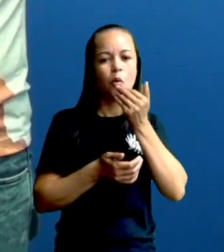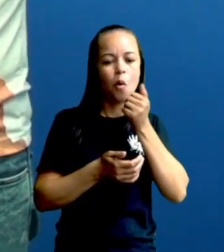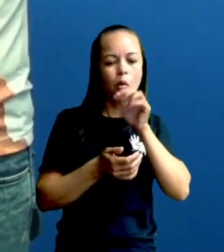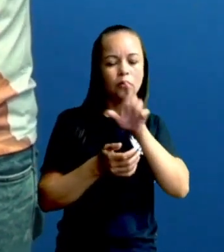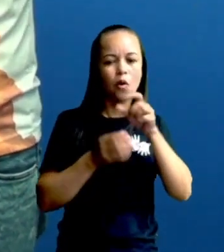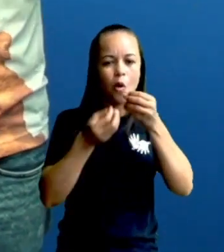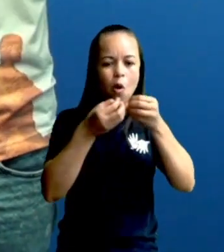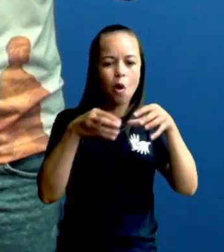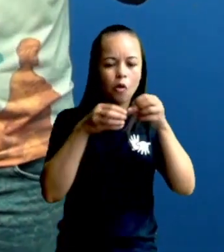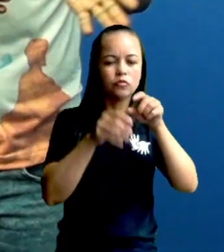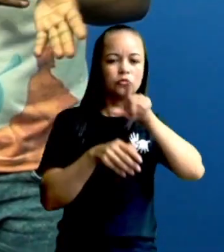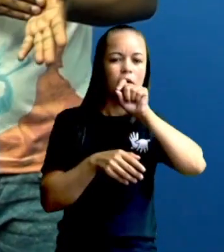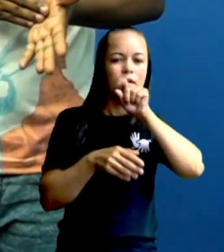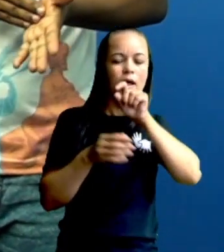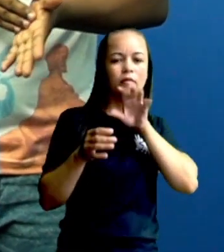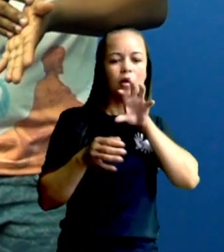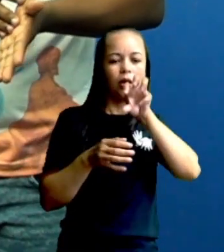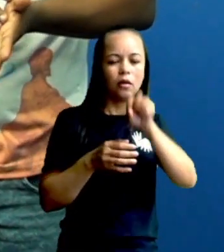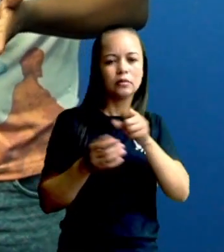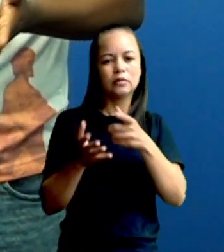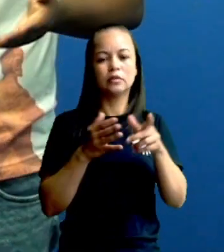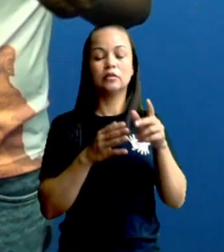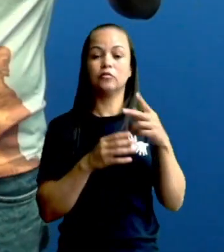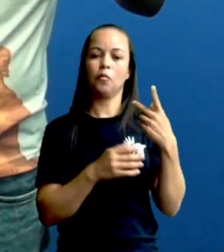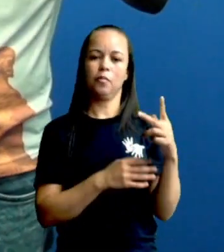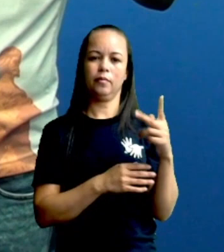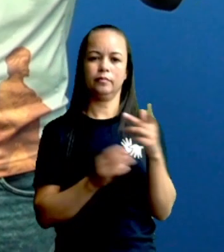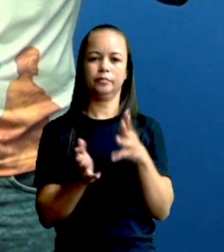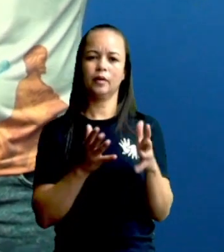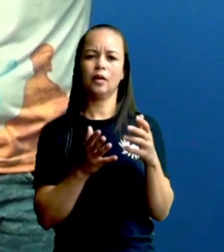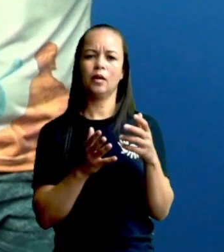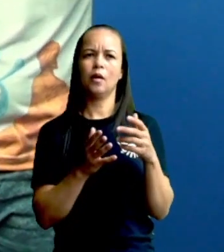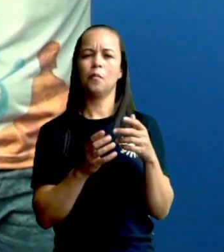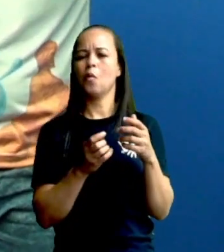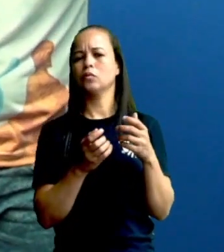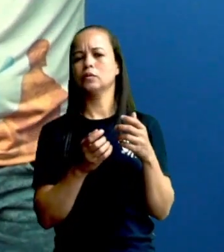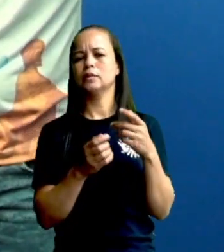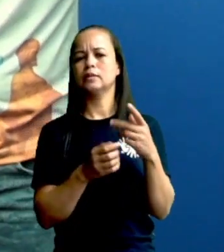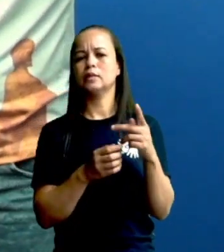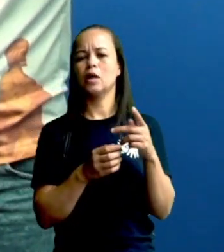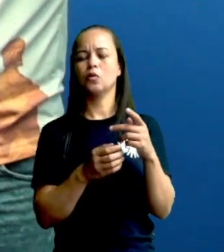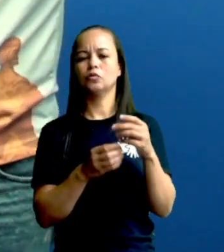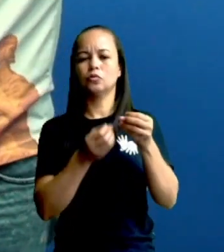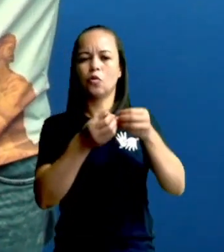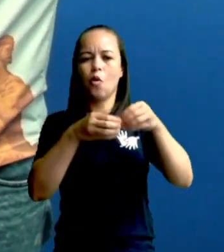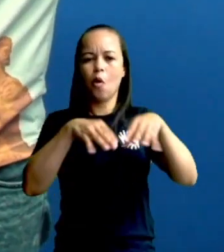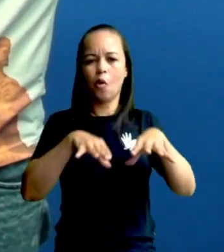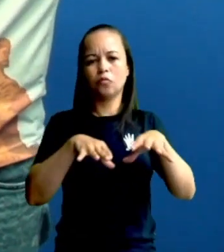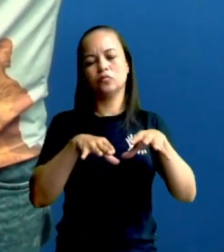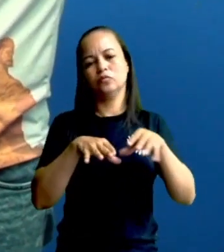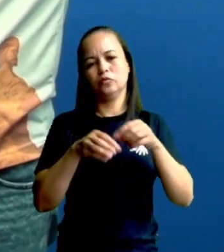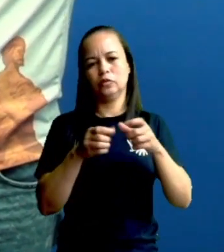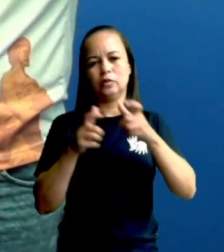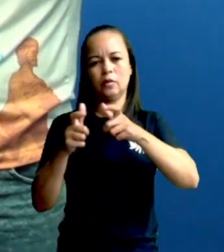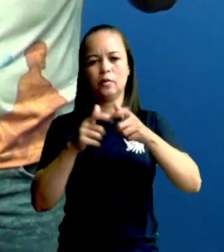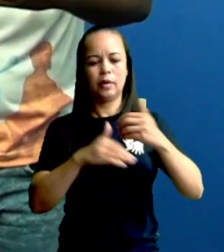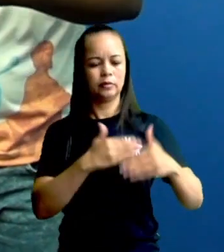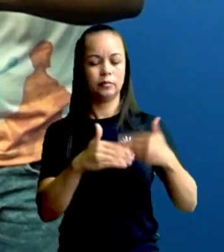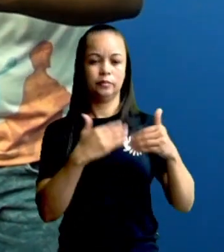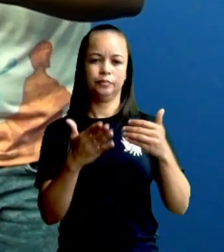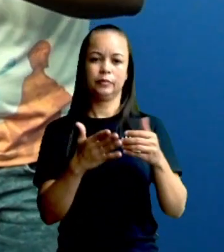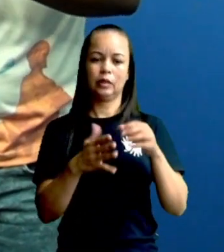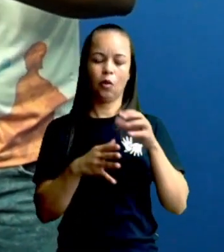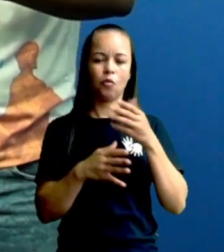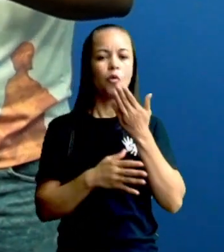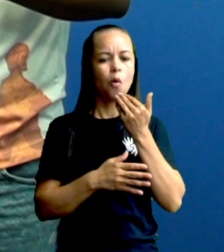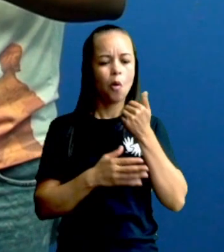vão para a ilha de Fernando de Noronha pôr seus ovos para se reproduzir e seguir para outros locais. Então acaba